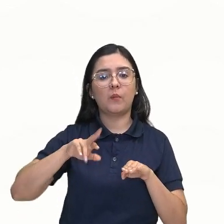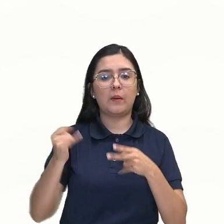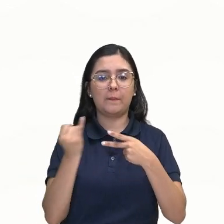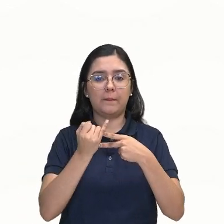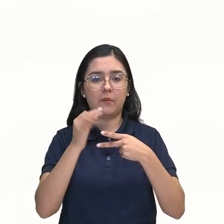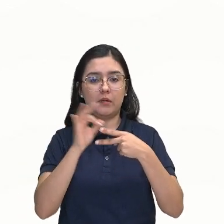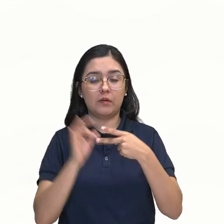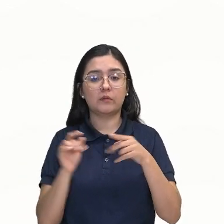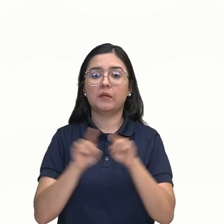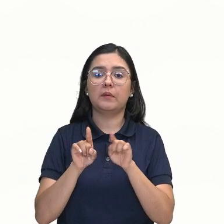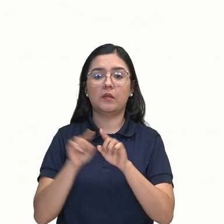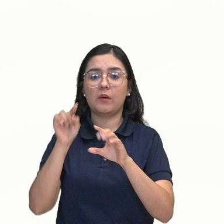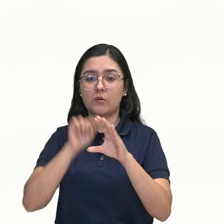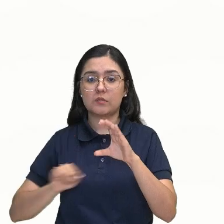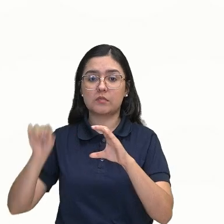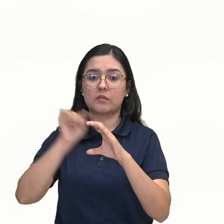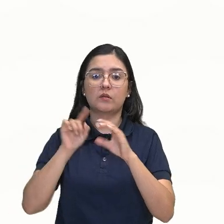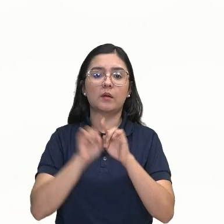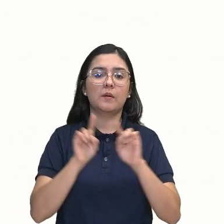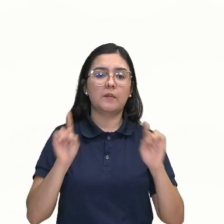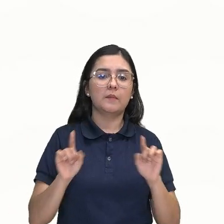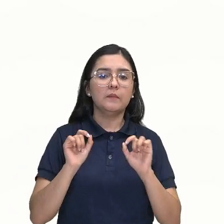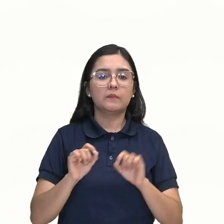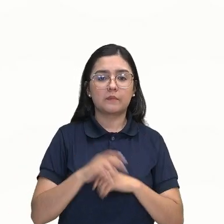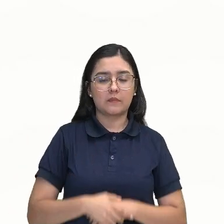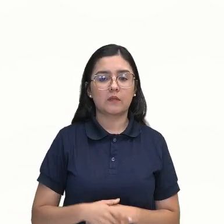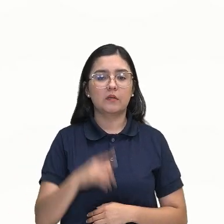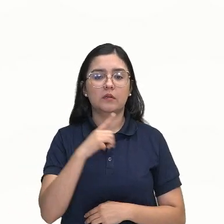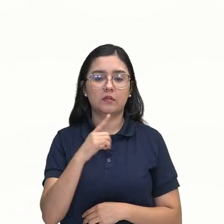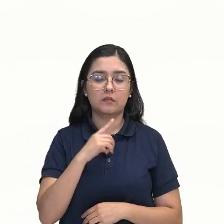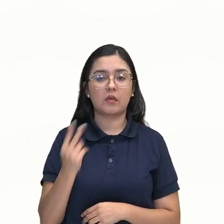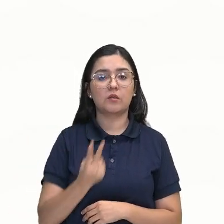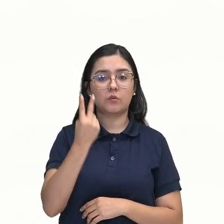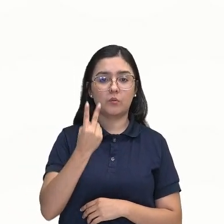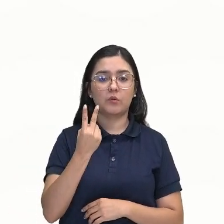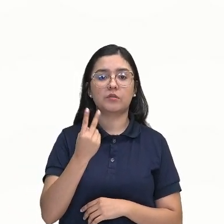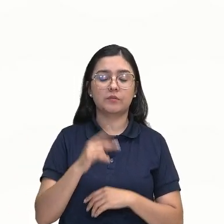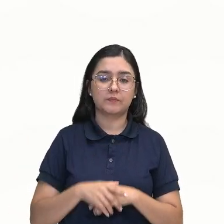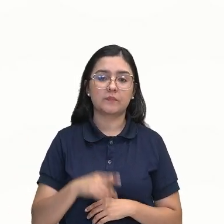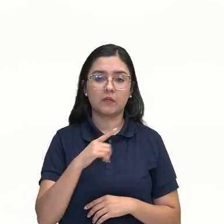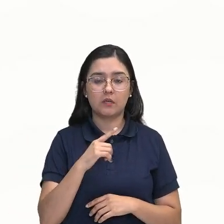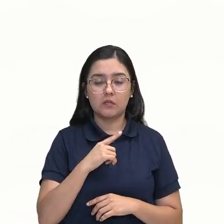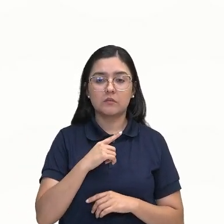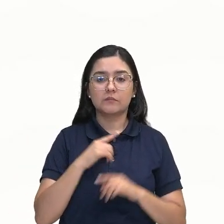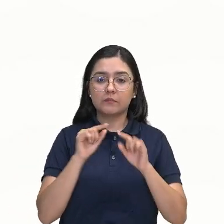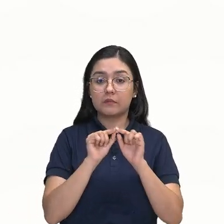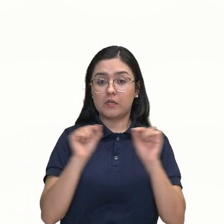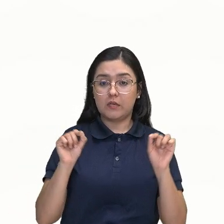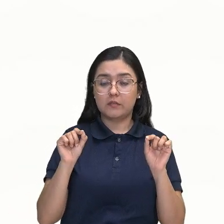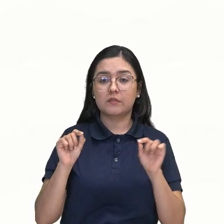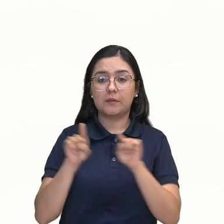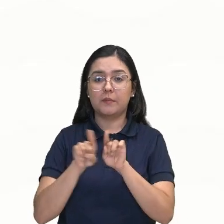de um círculo ou ainda uma composição feita por partes circulares e partes retas. A figura ao lado,